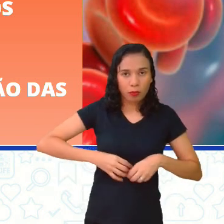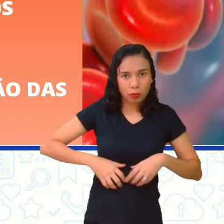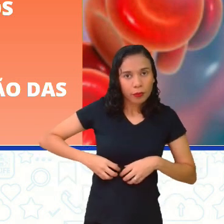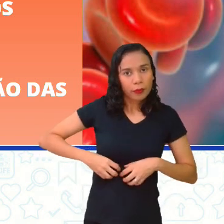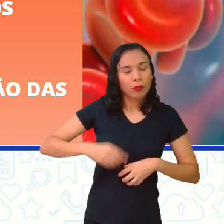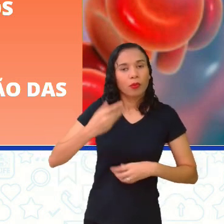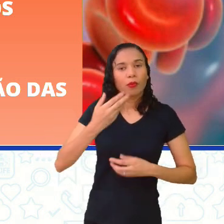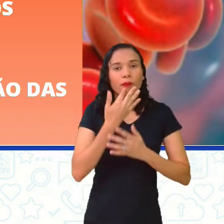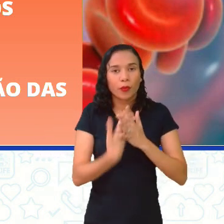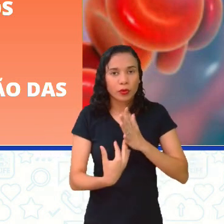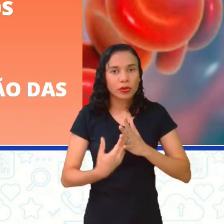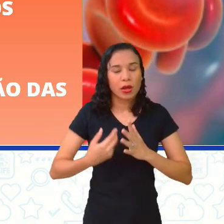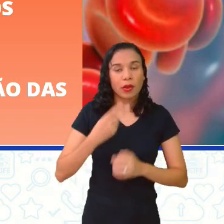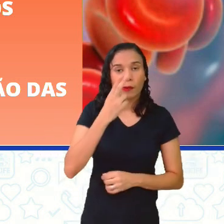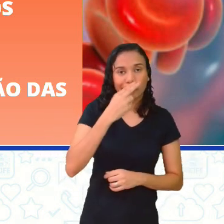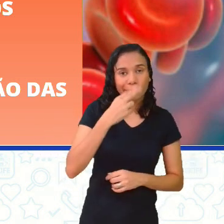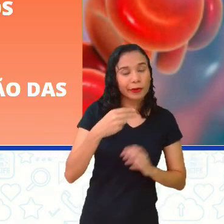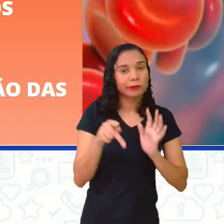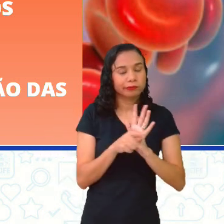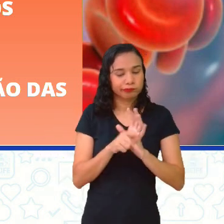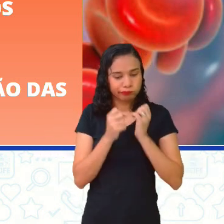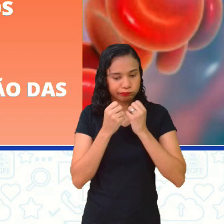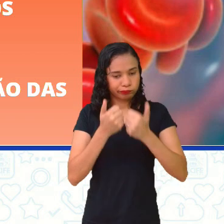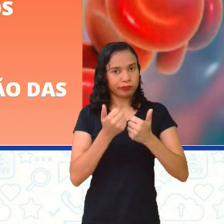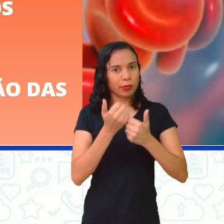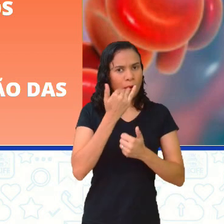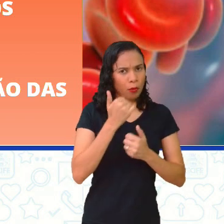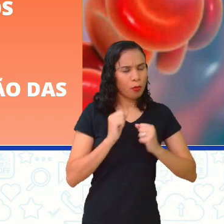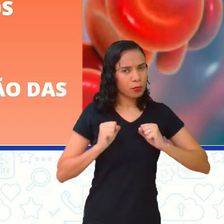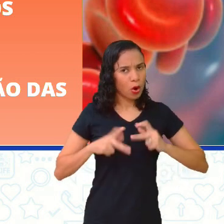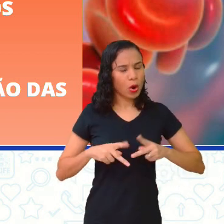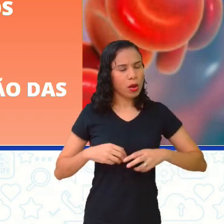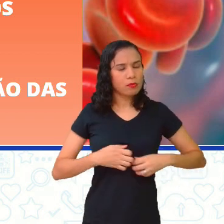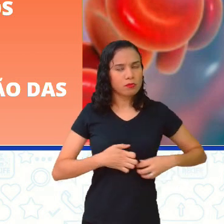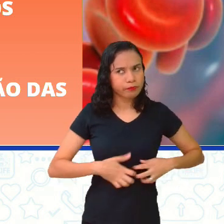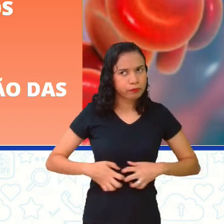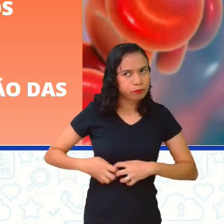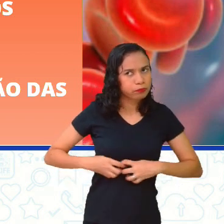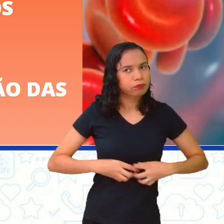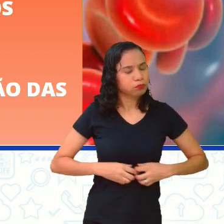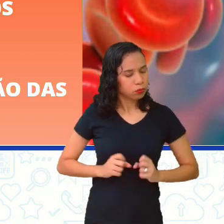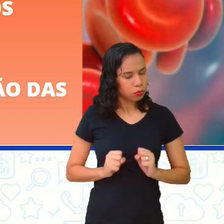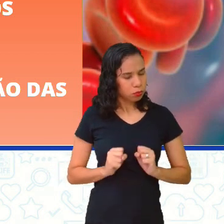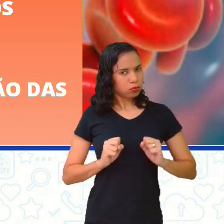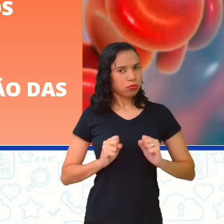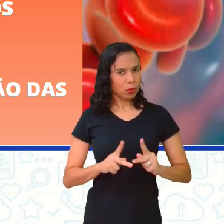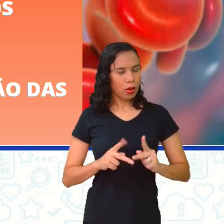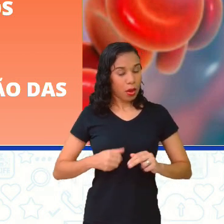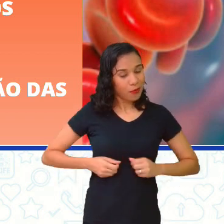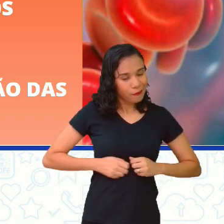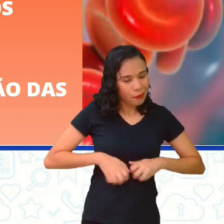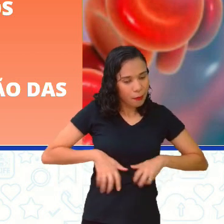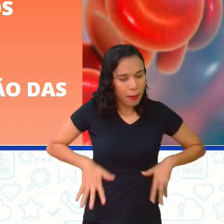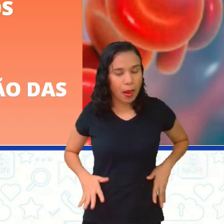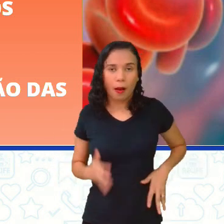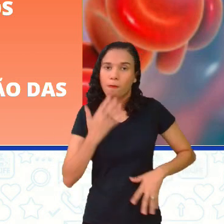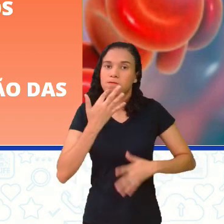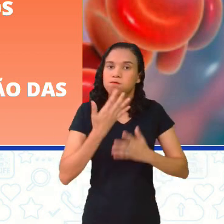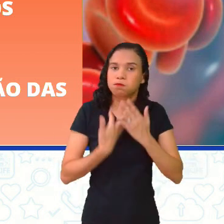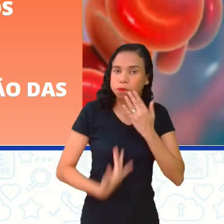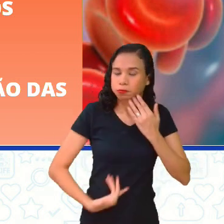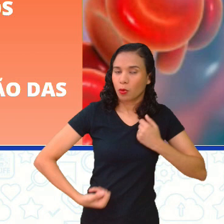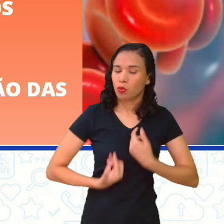uma nutrição, né, bem feita, de uma digestão que ocorreu e chegou lá na corrente sanguínea, ele